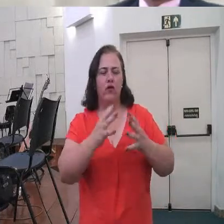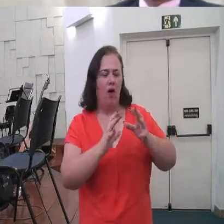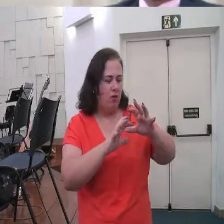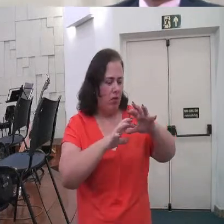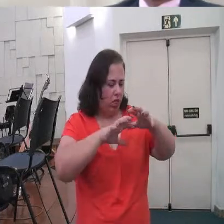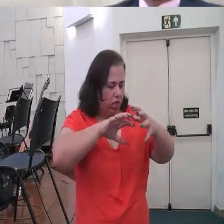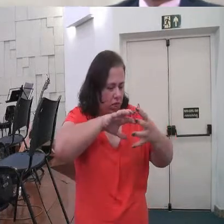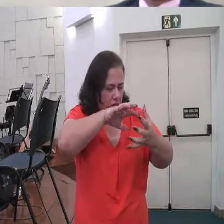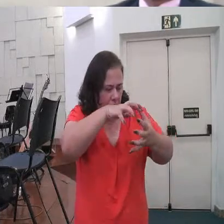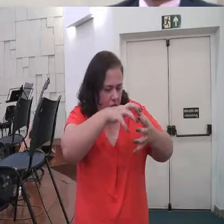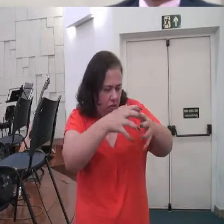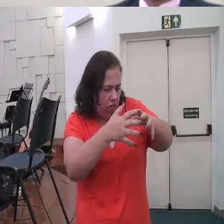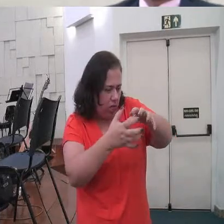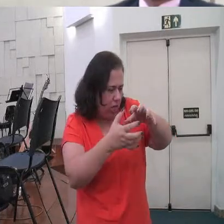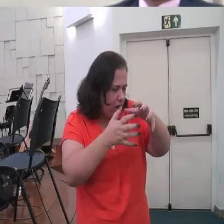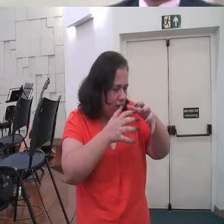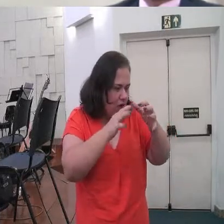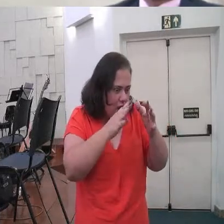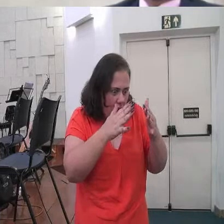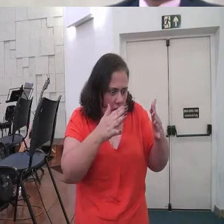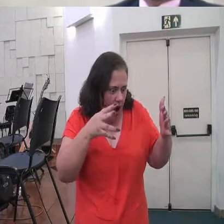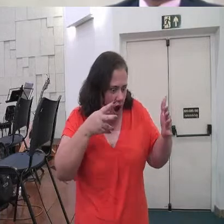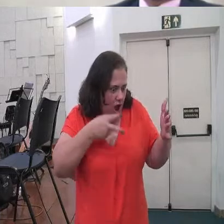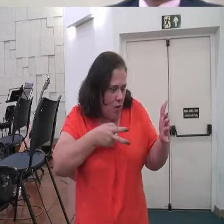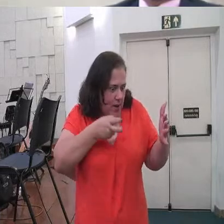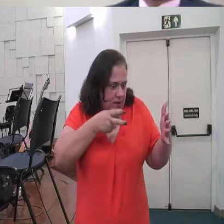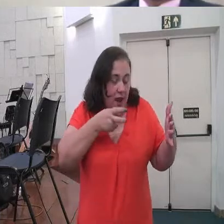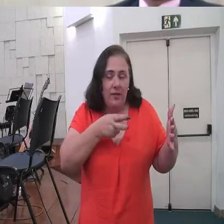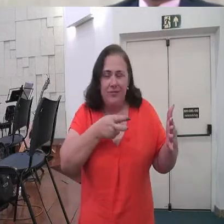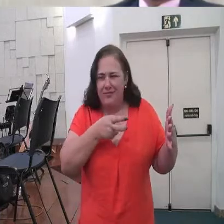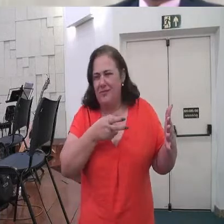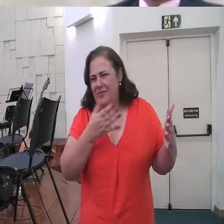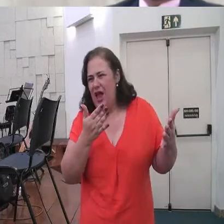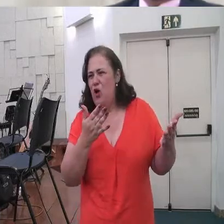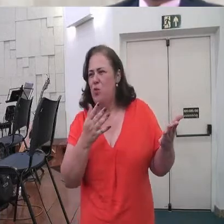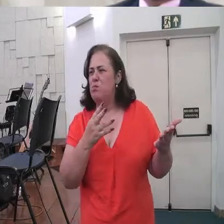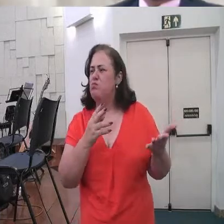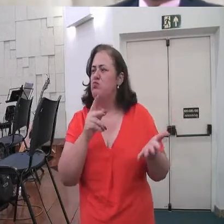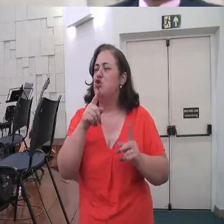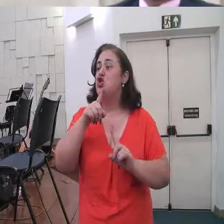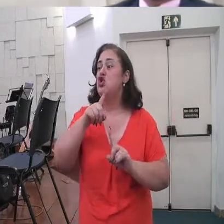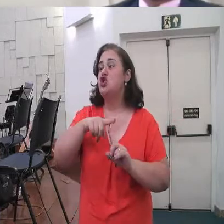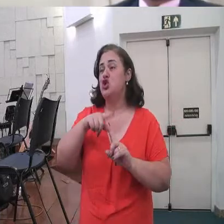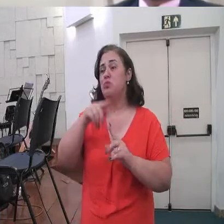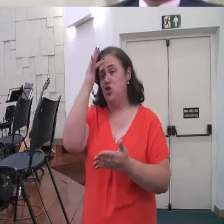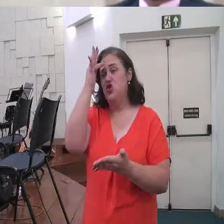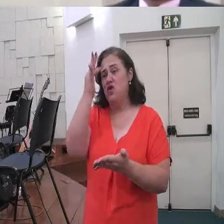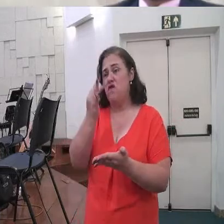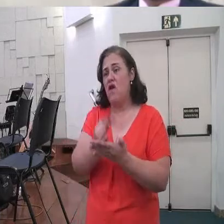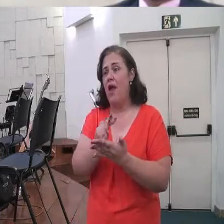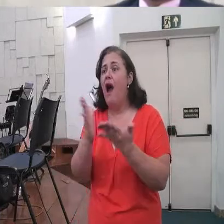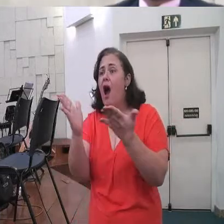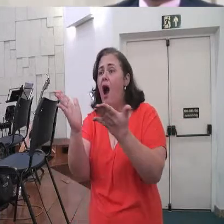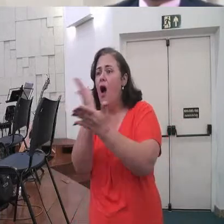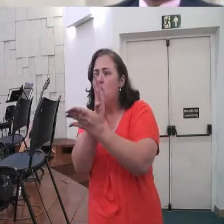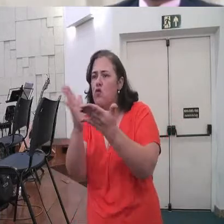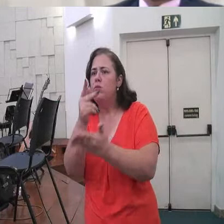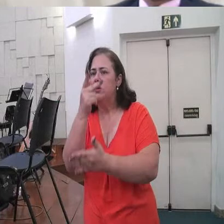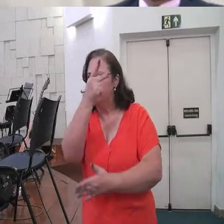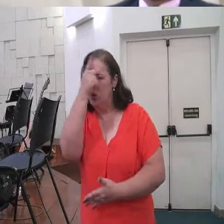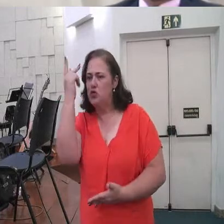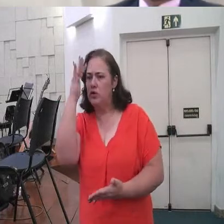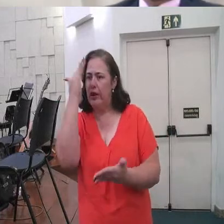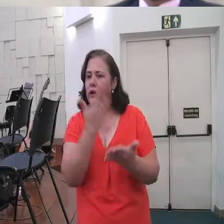fé mística. Há muitos que professam esse tipo de fé. E talvez você conheça alguém.